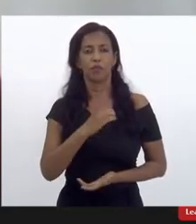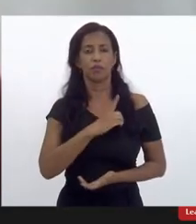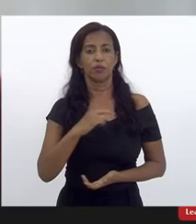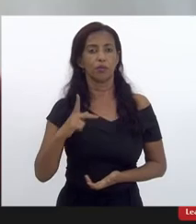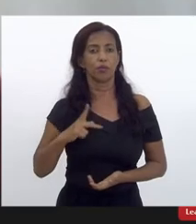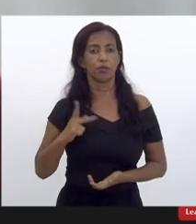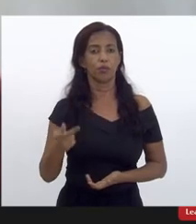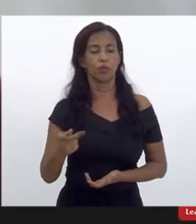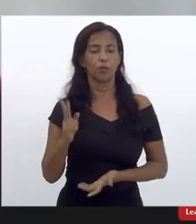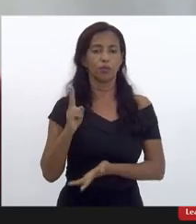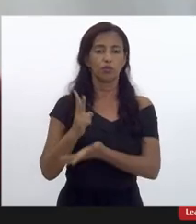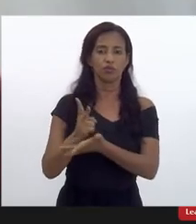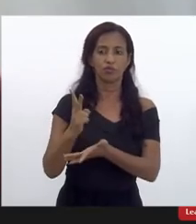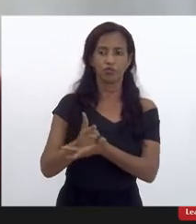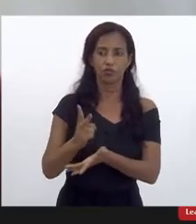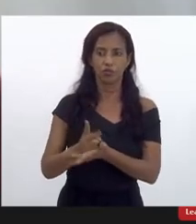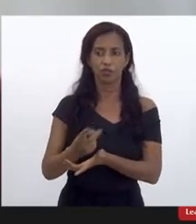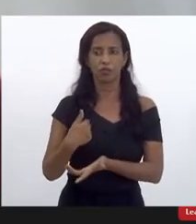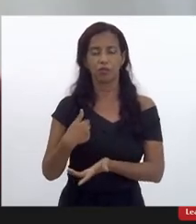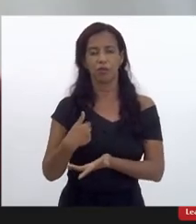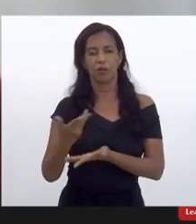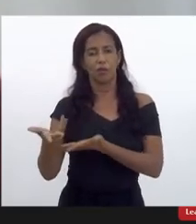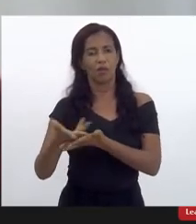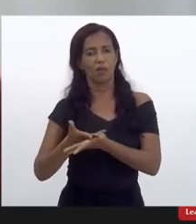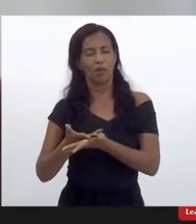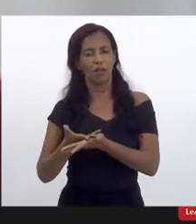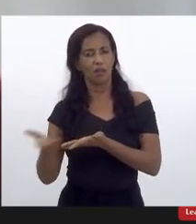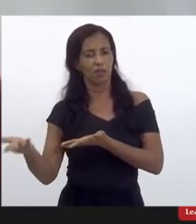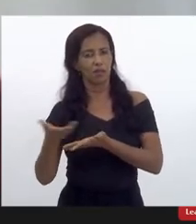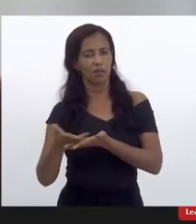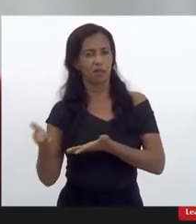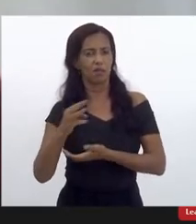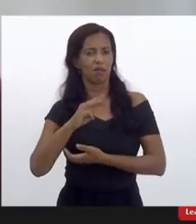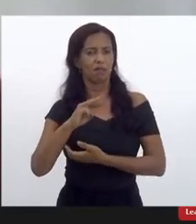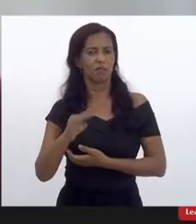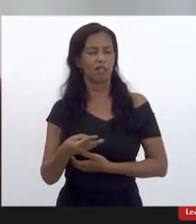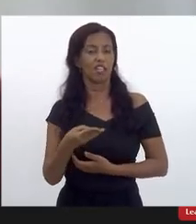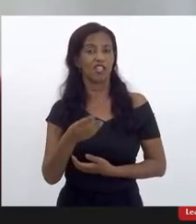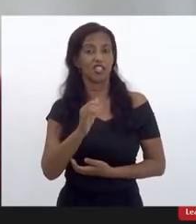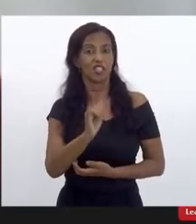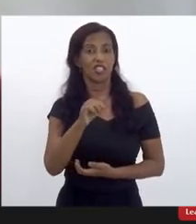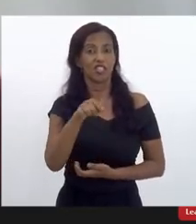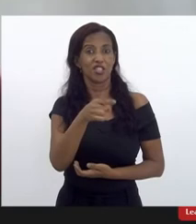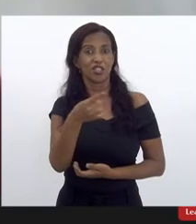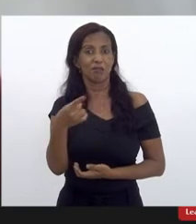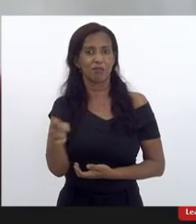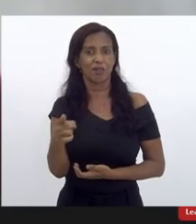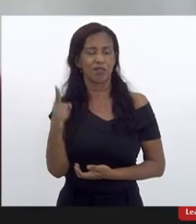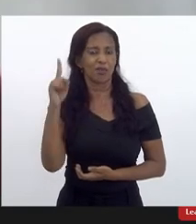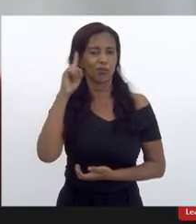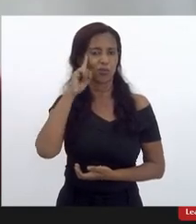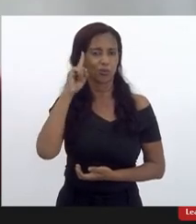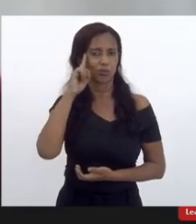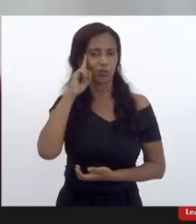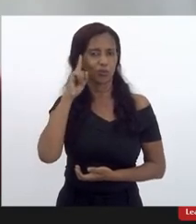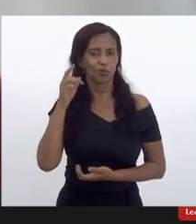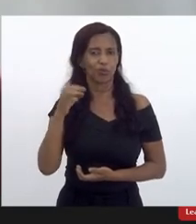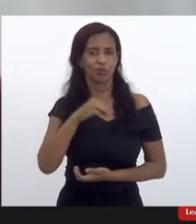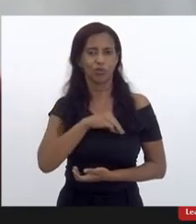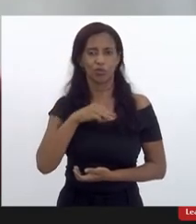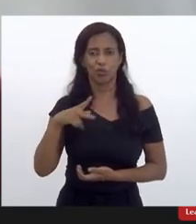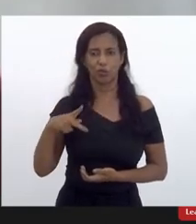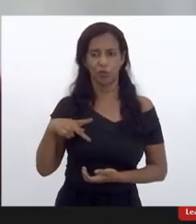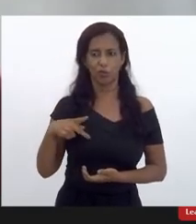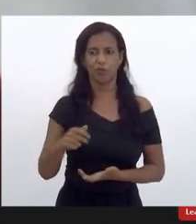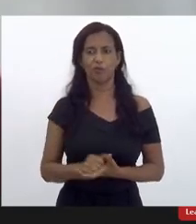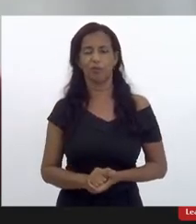Azambuja. Constantemente, eu recebo diariamente cerca de 3 intimações diariamente do Ministério